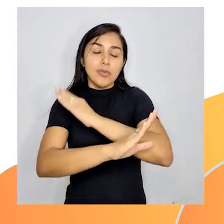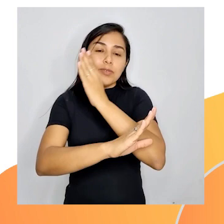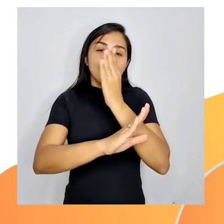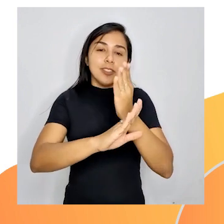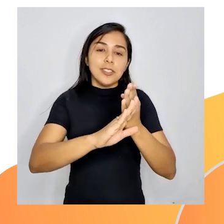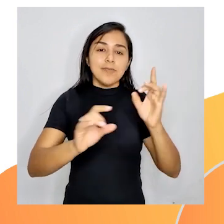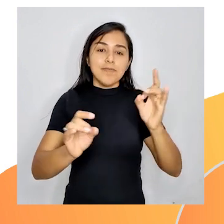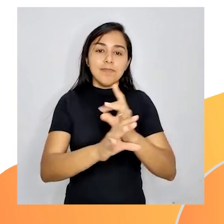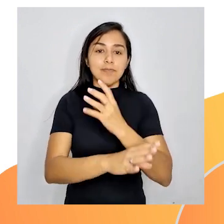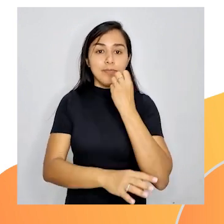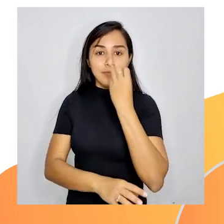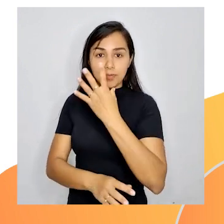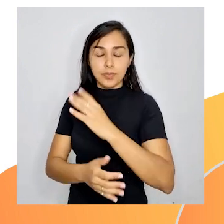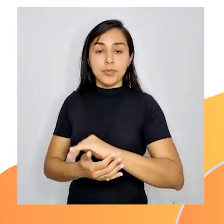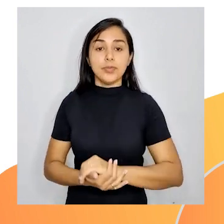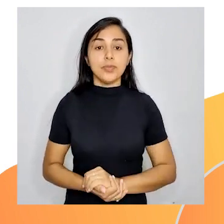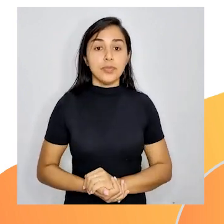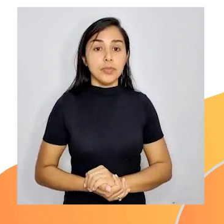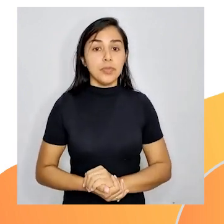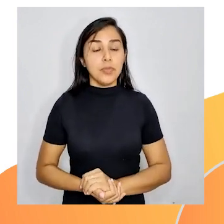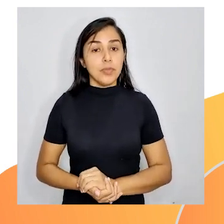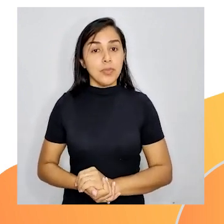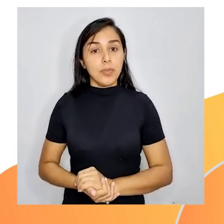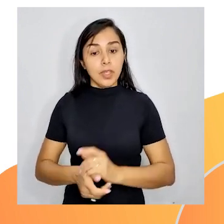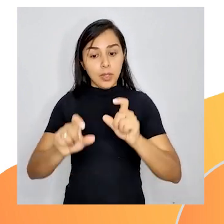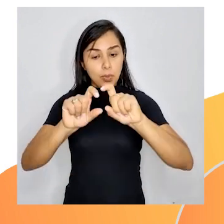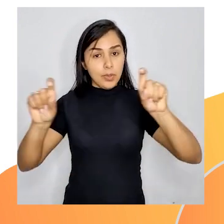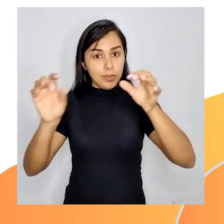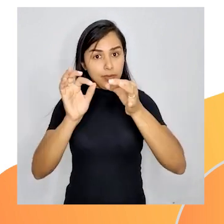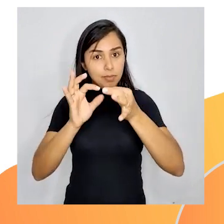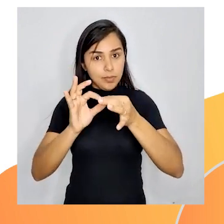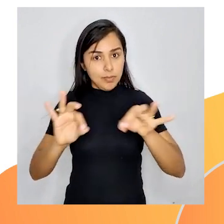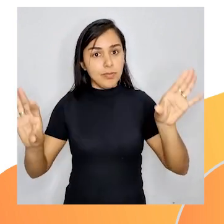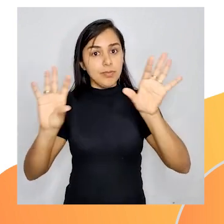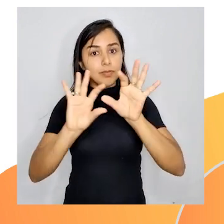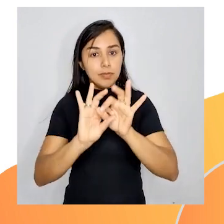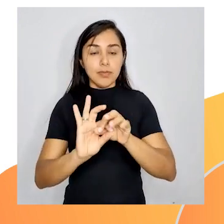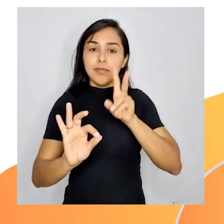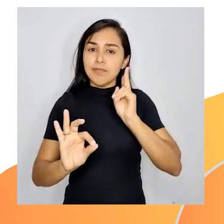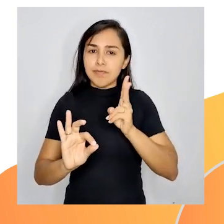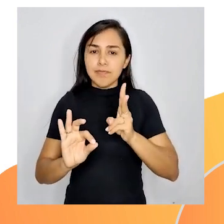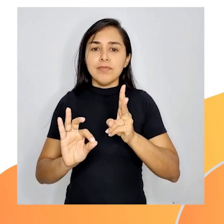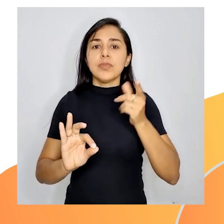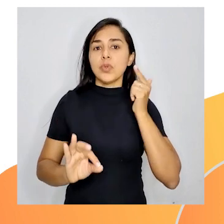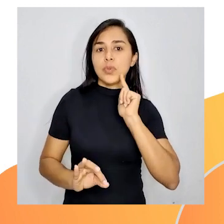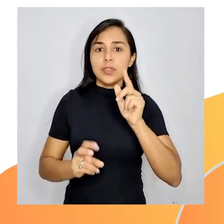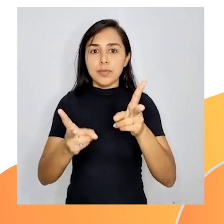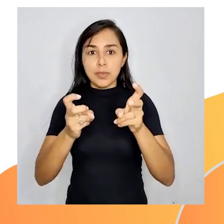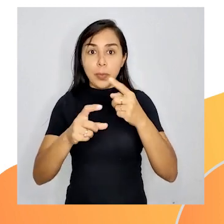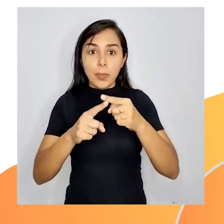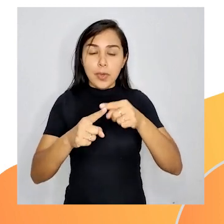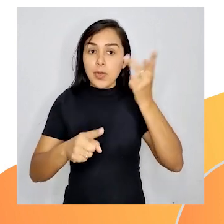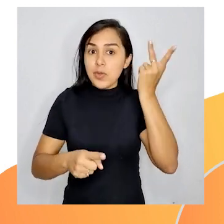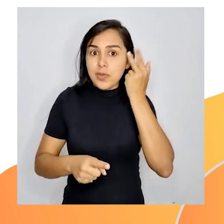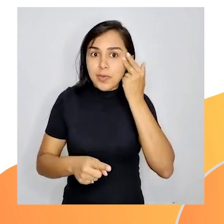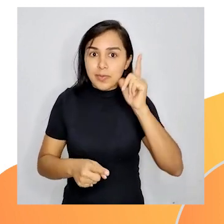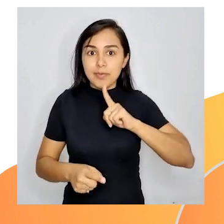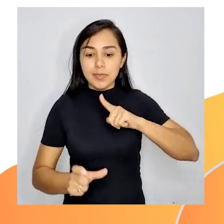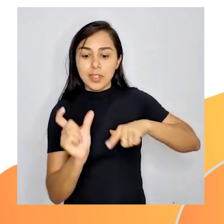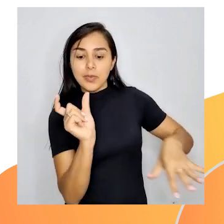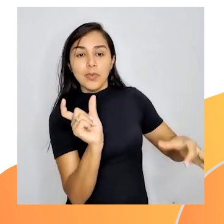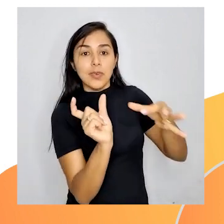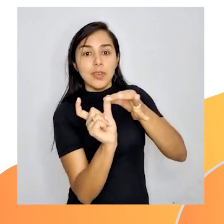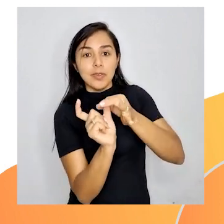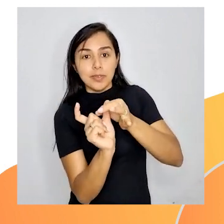bom das orações subordinadas é que a gente sempre vai conseguir identificá-las, pois elas iniciam sempre com a conjunção